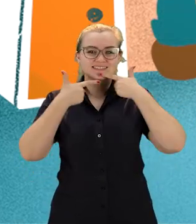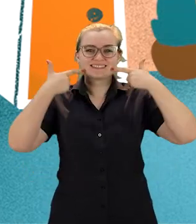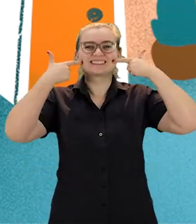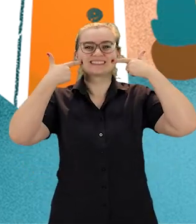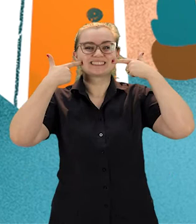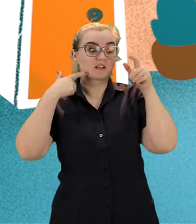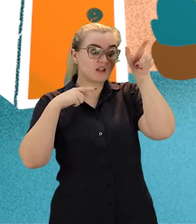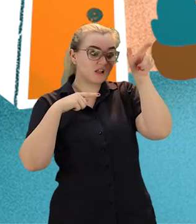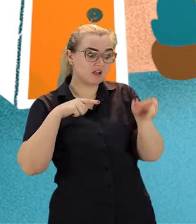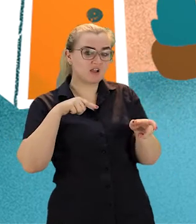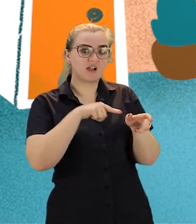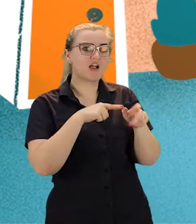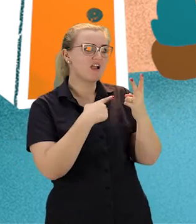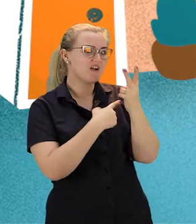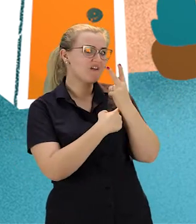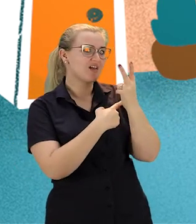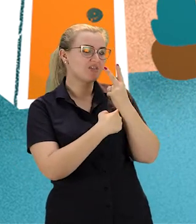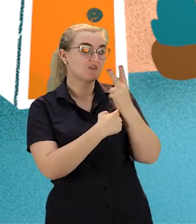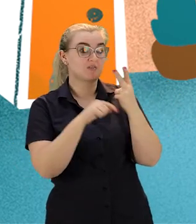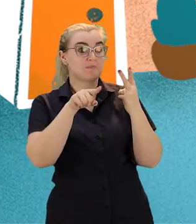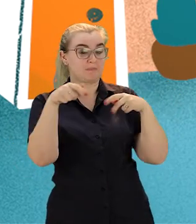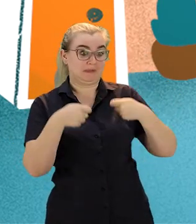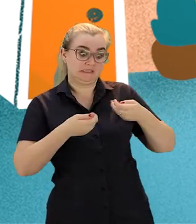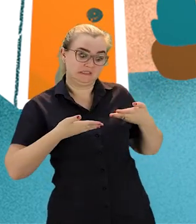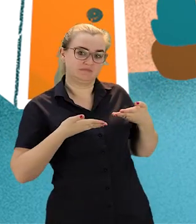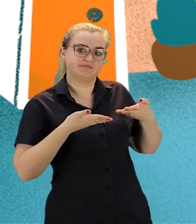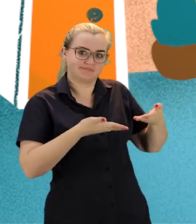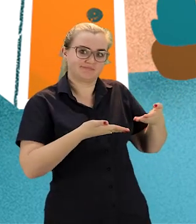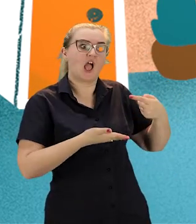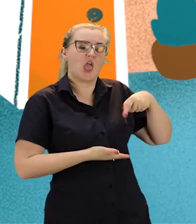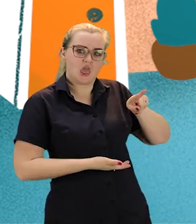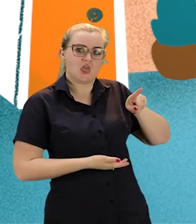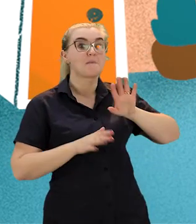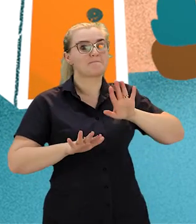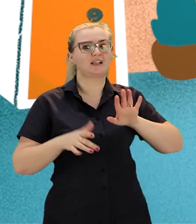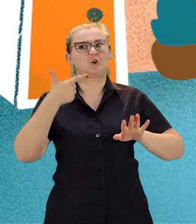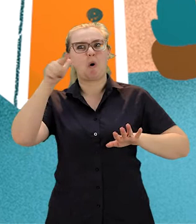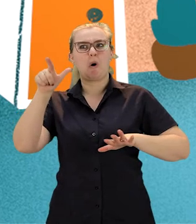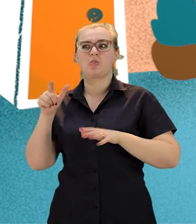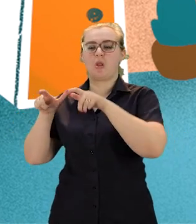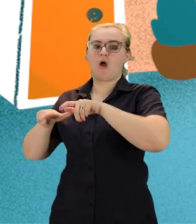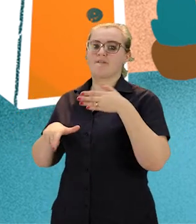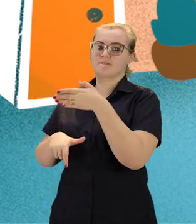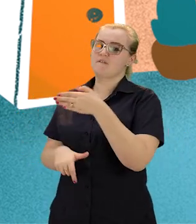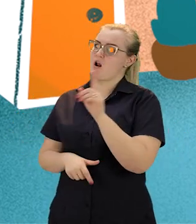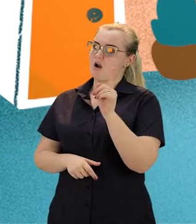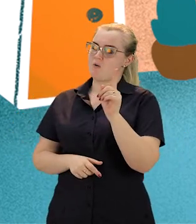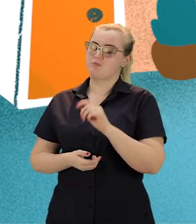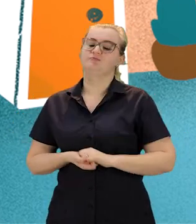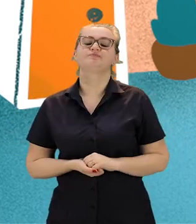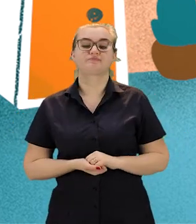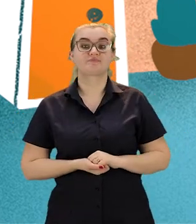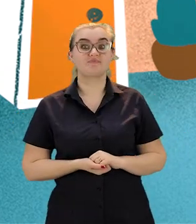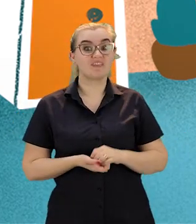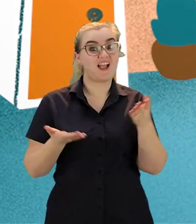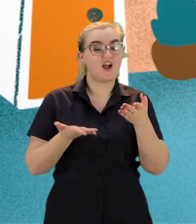nossos dentes, recomendo essa visita. Mas não vai cometer um engano e marcar outro especialista. Lá vai a